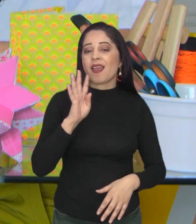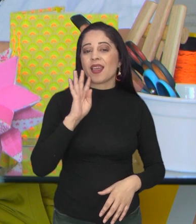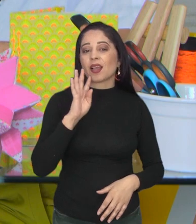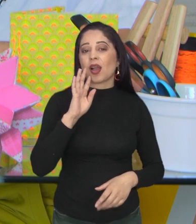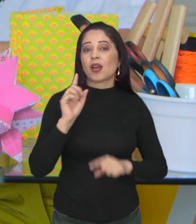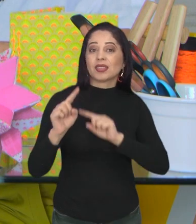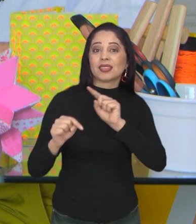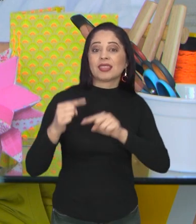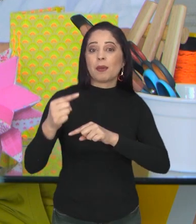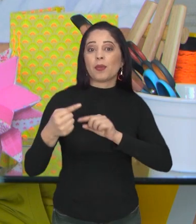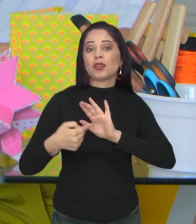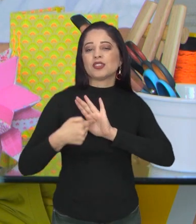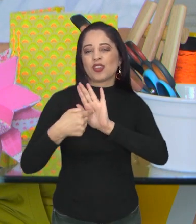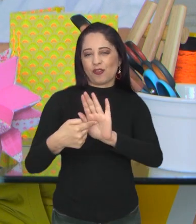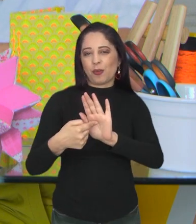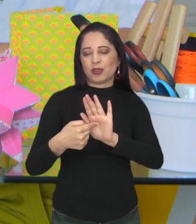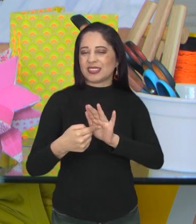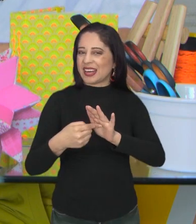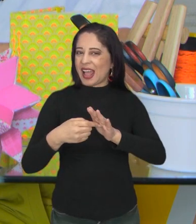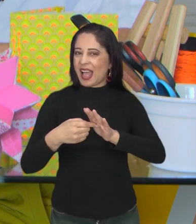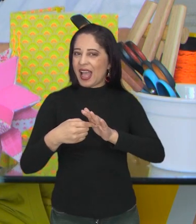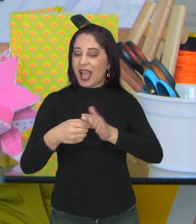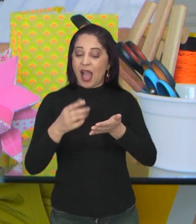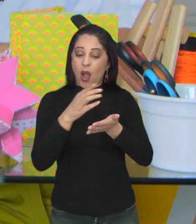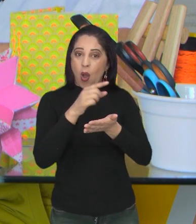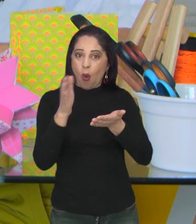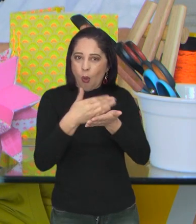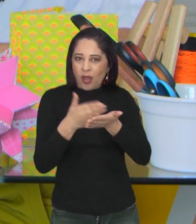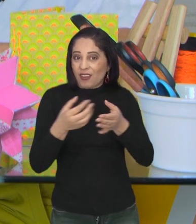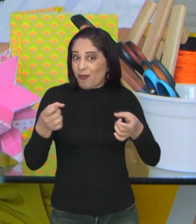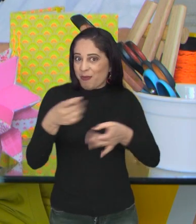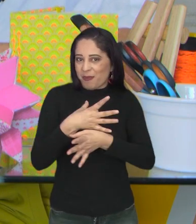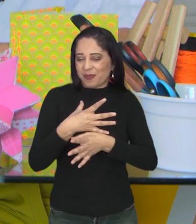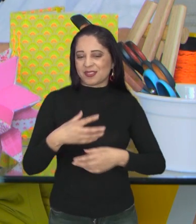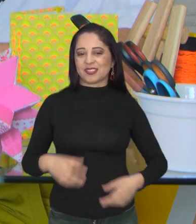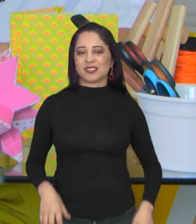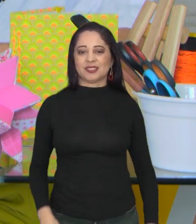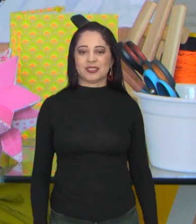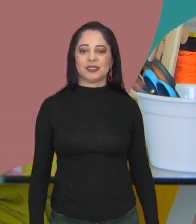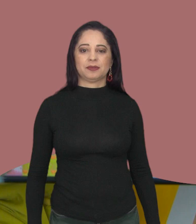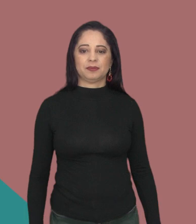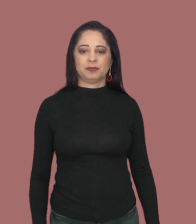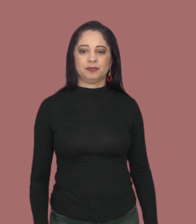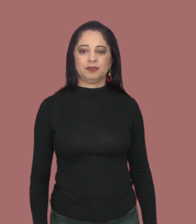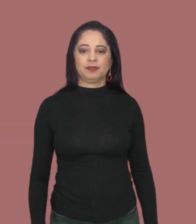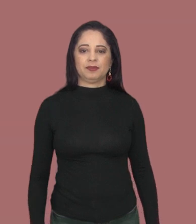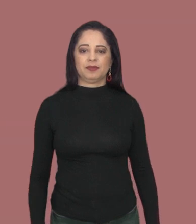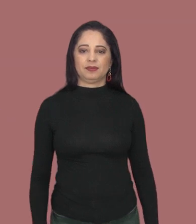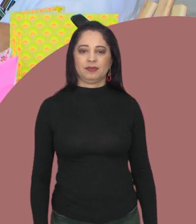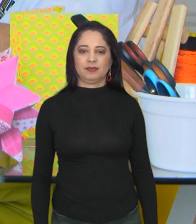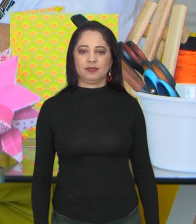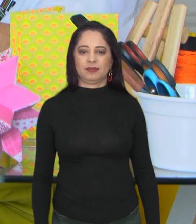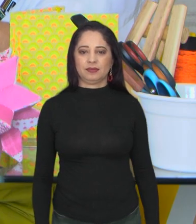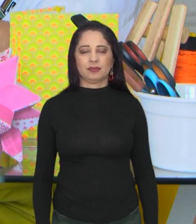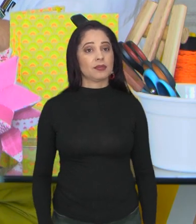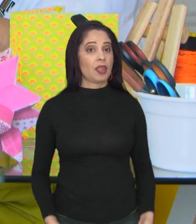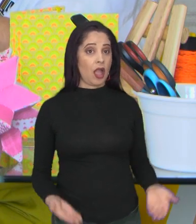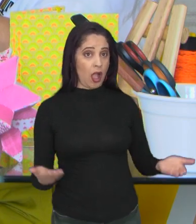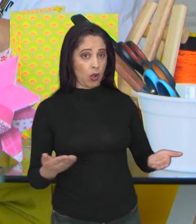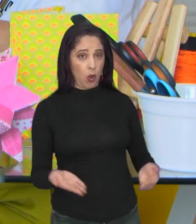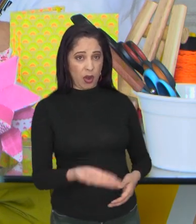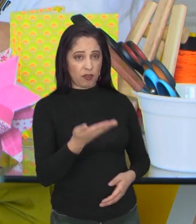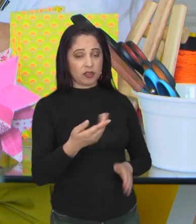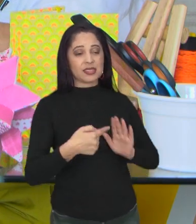um papo legal daqui a pouco a gente volta e mostra o caderno pronto tá bom hoje vocês põe